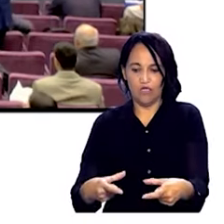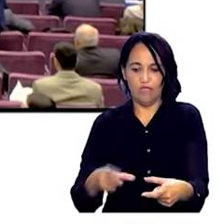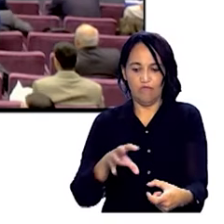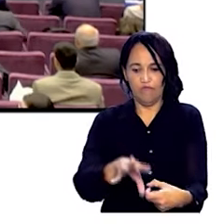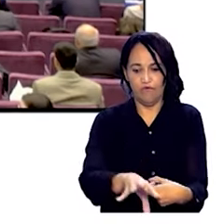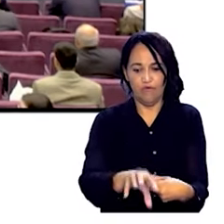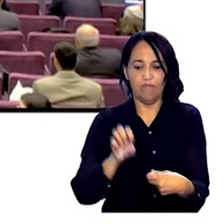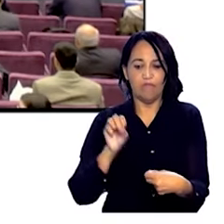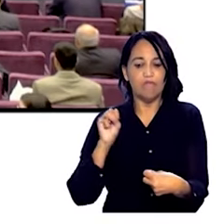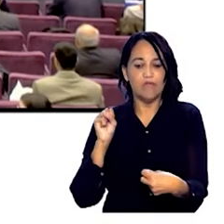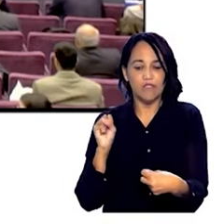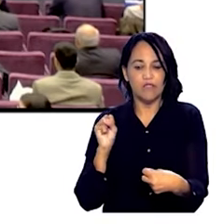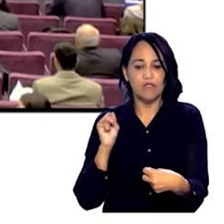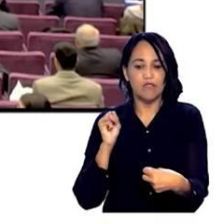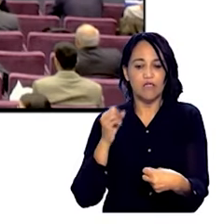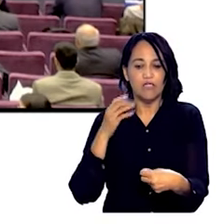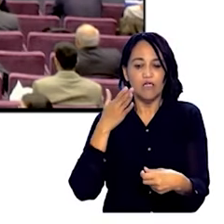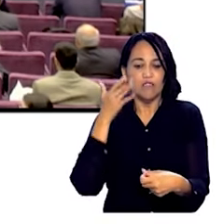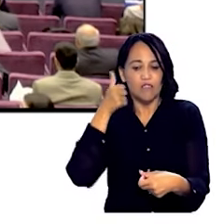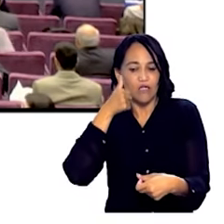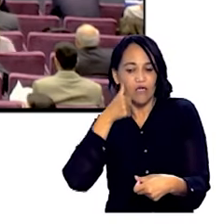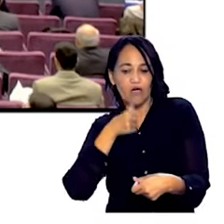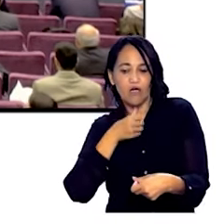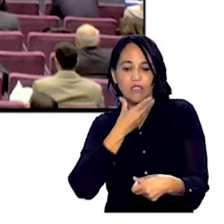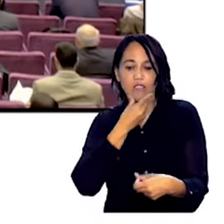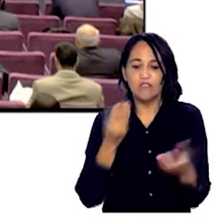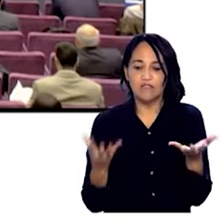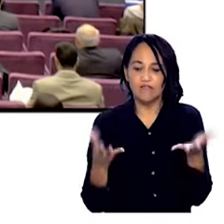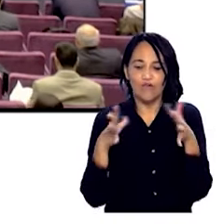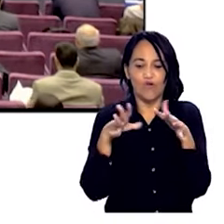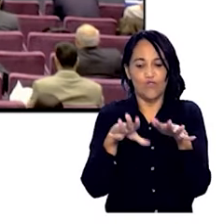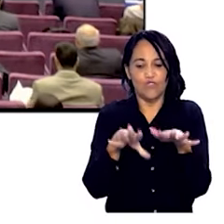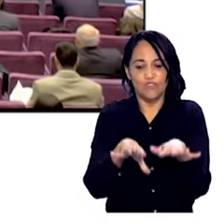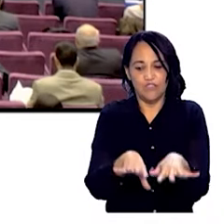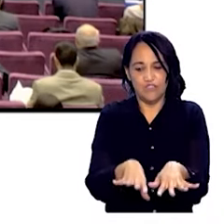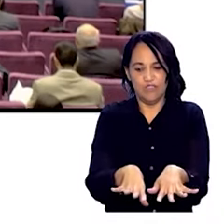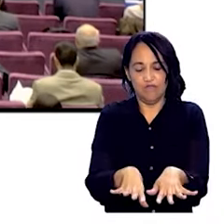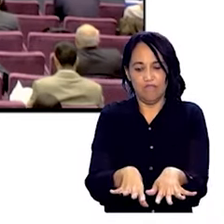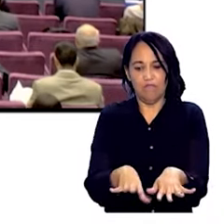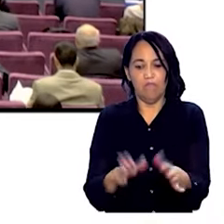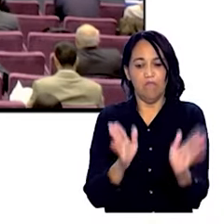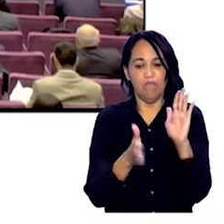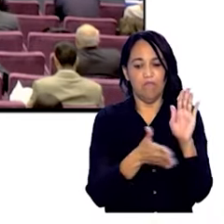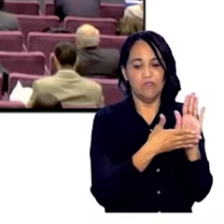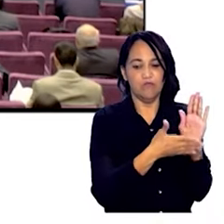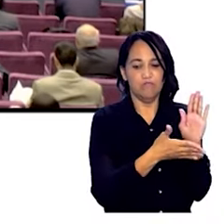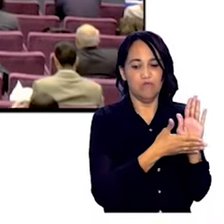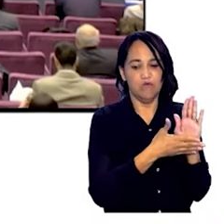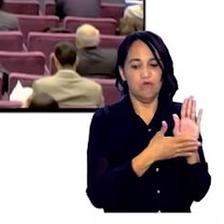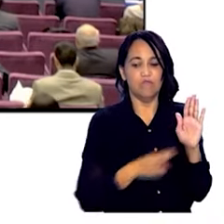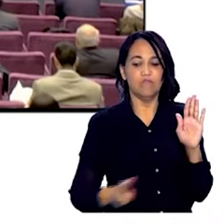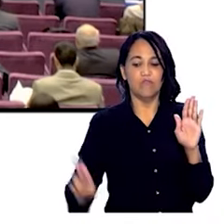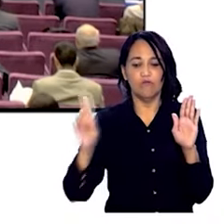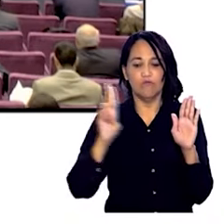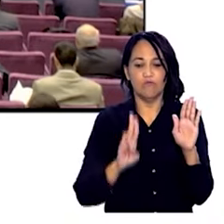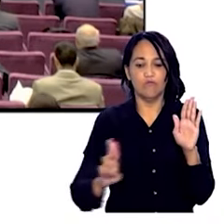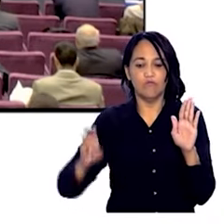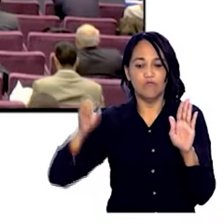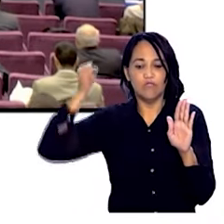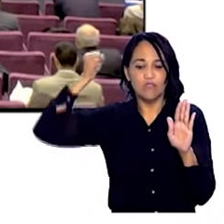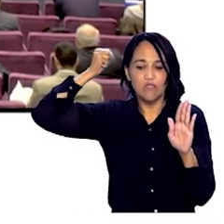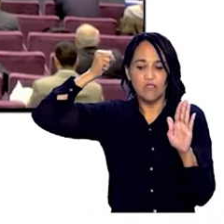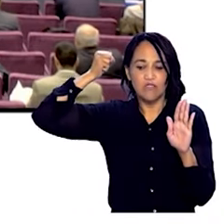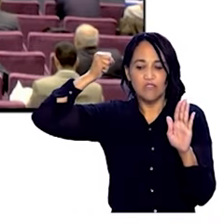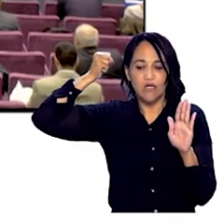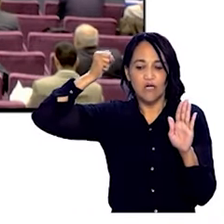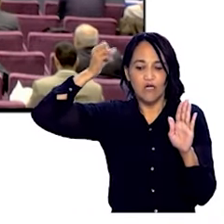evento inclusivo propomos o uso da autodescrição de forma voluntária